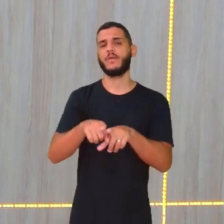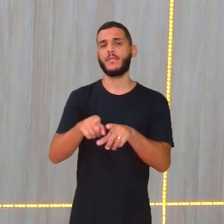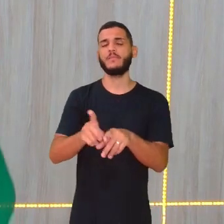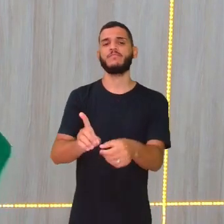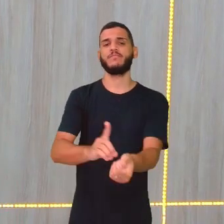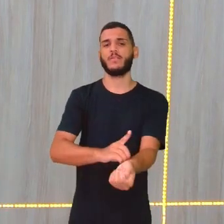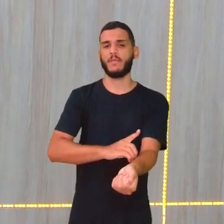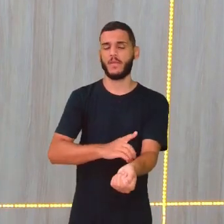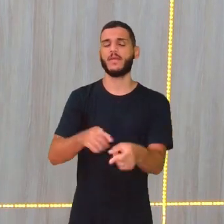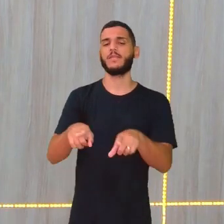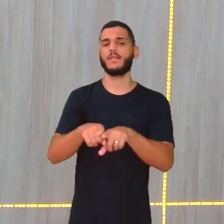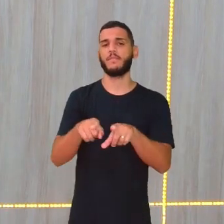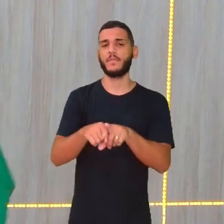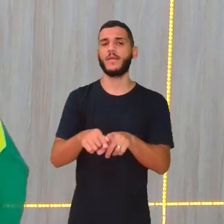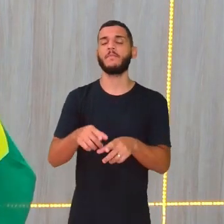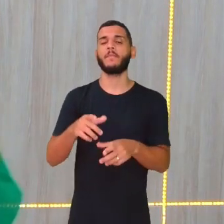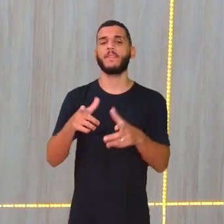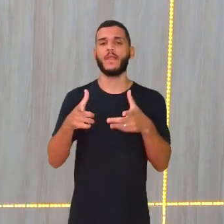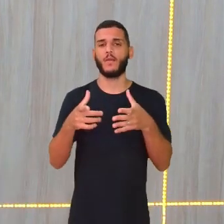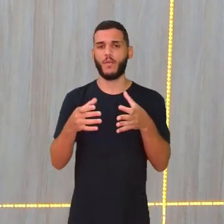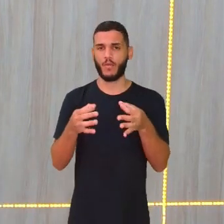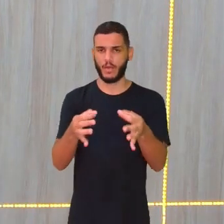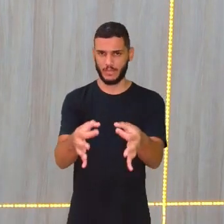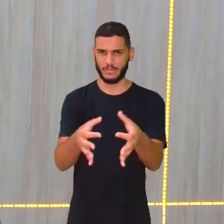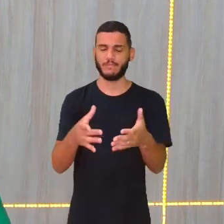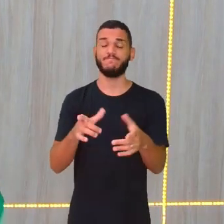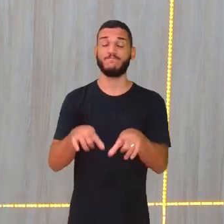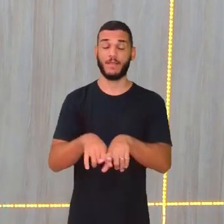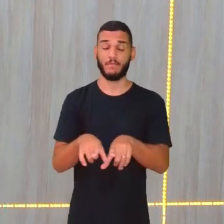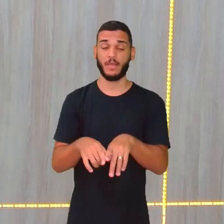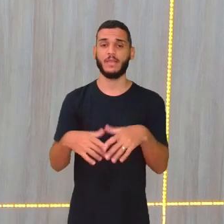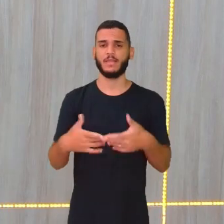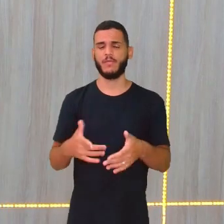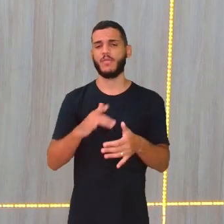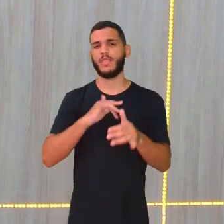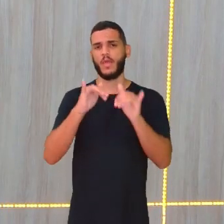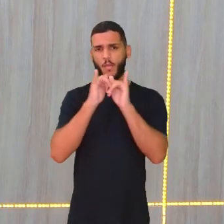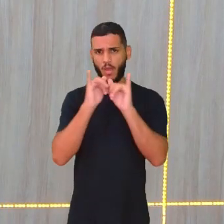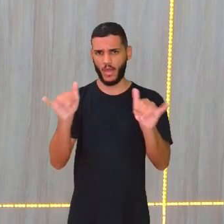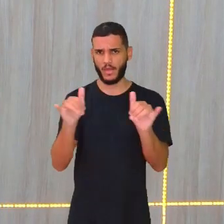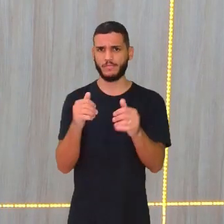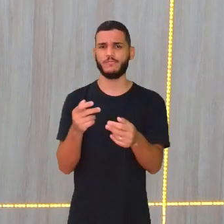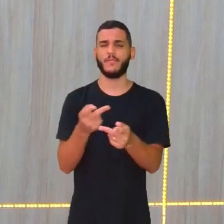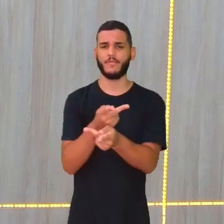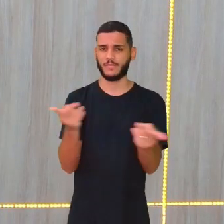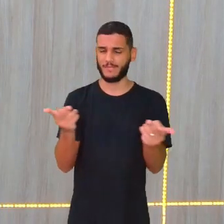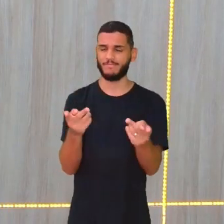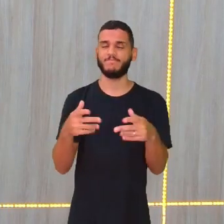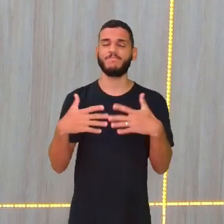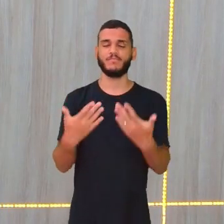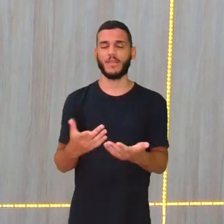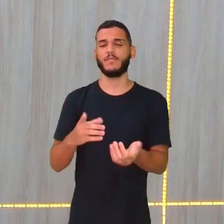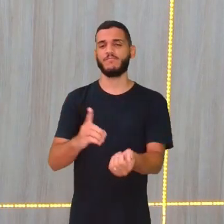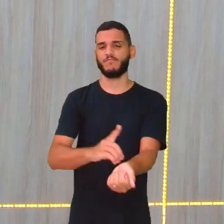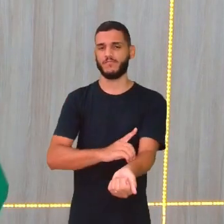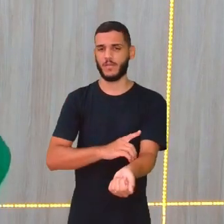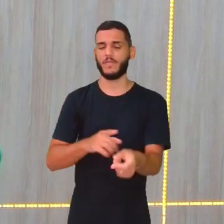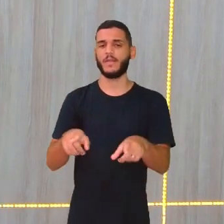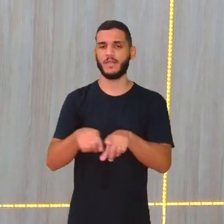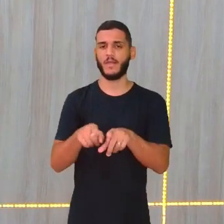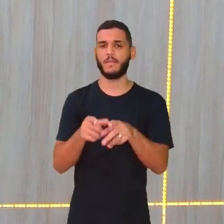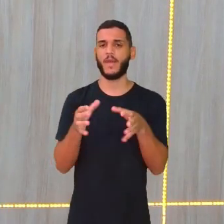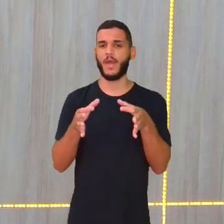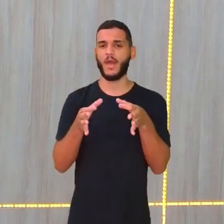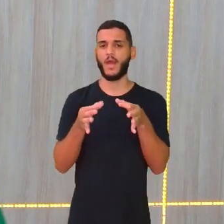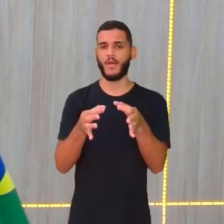próstata. Eu vou chamar a professora Cláudia, que ela tem um recadinho para passar para a gente a respeito, né, tanto do diabetes como do câncer de próstata. Vamos